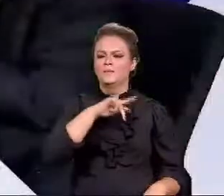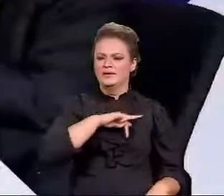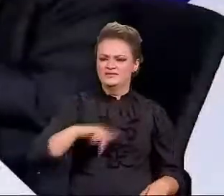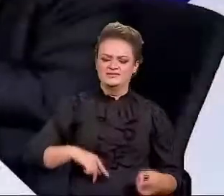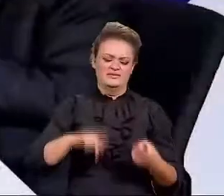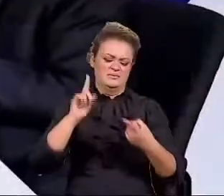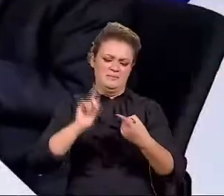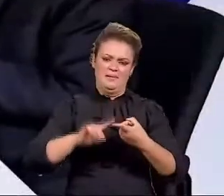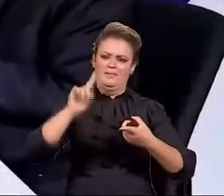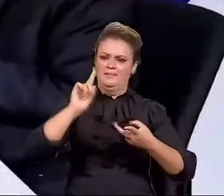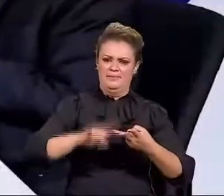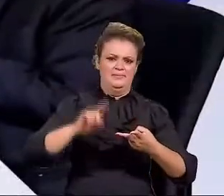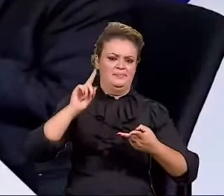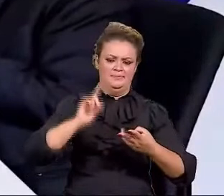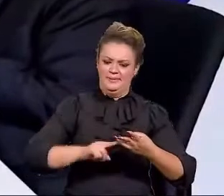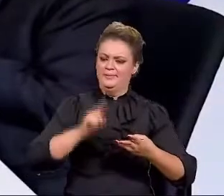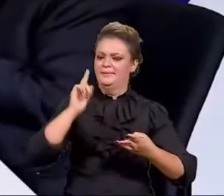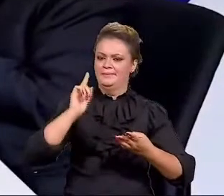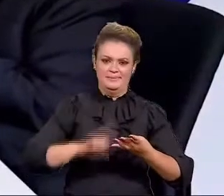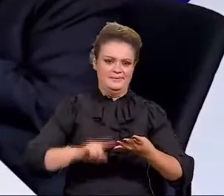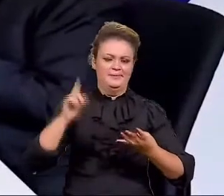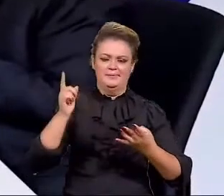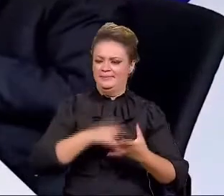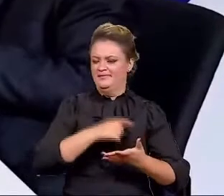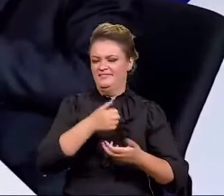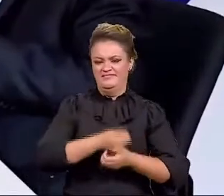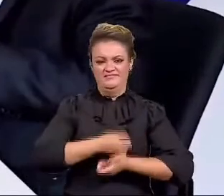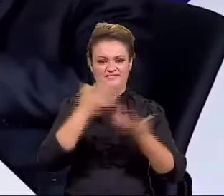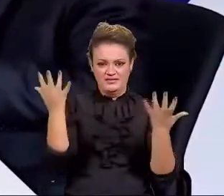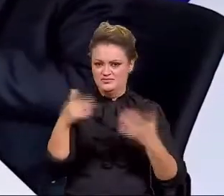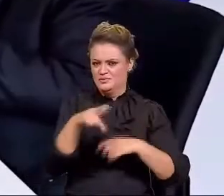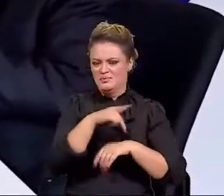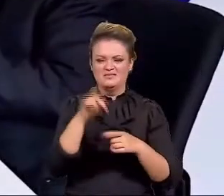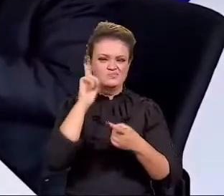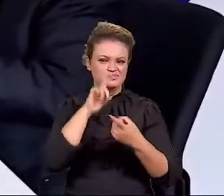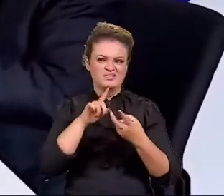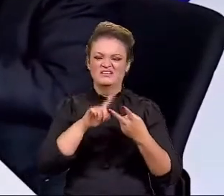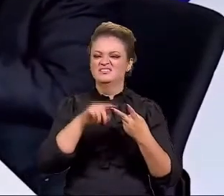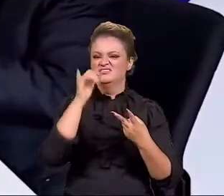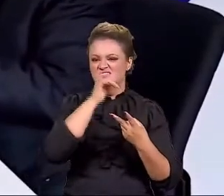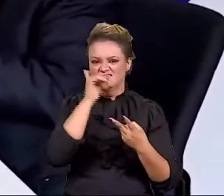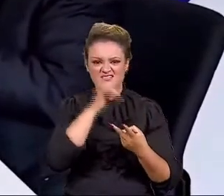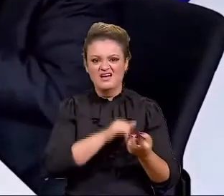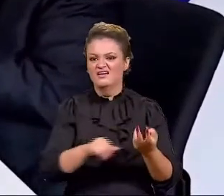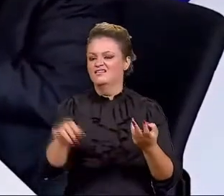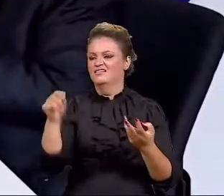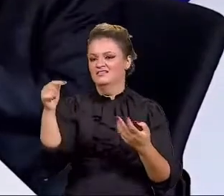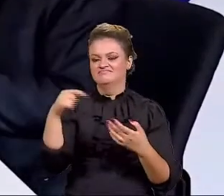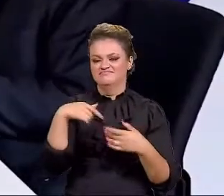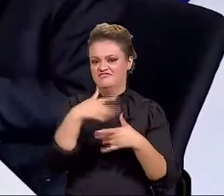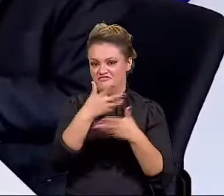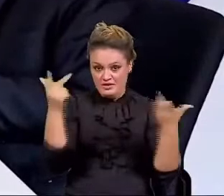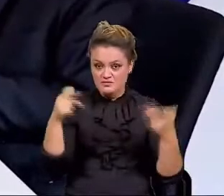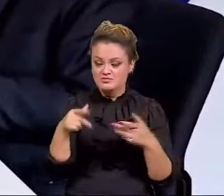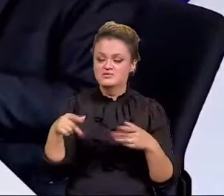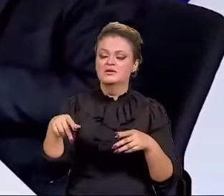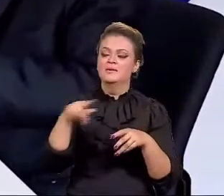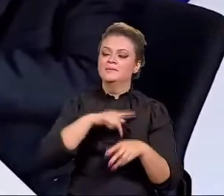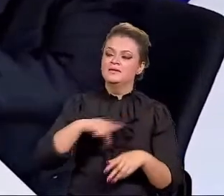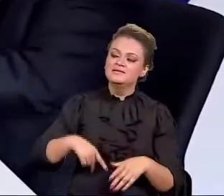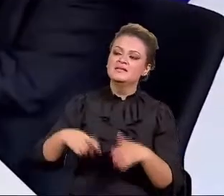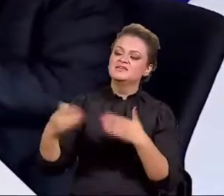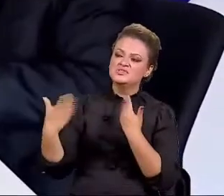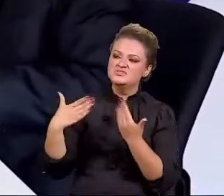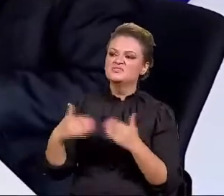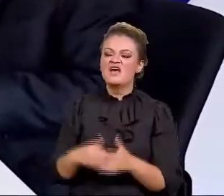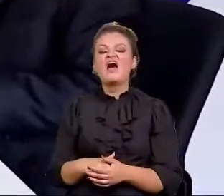com o primeiro-ministro da Itália, conversei com o Sarkozy. Todo mundo queria culpar a China. E